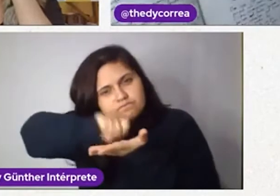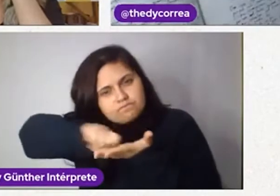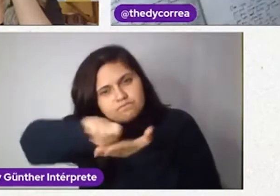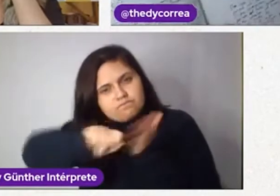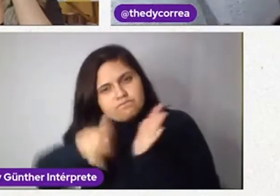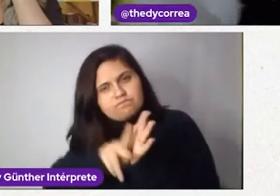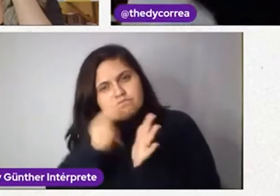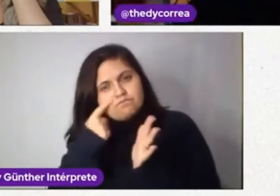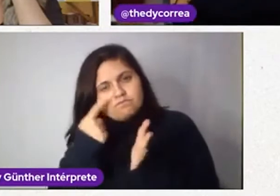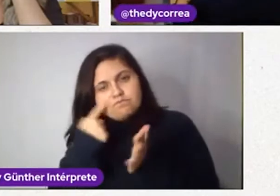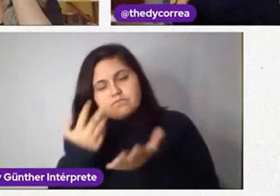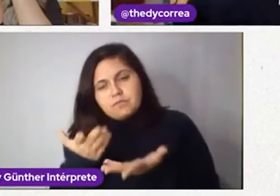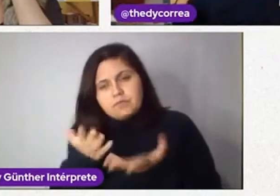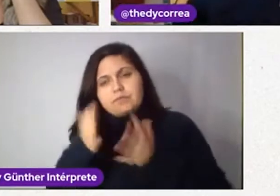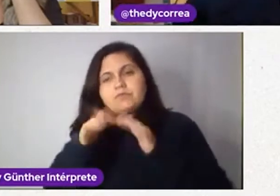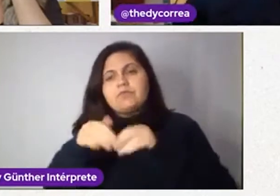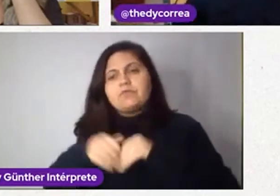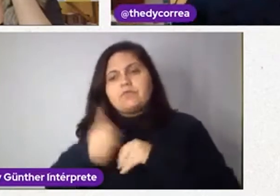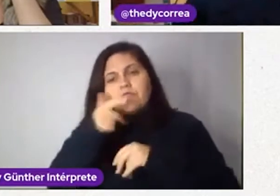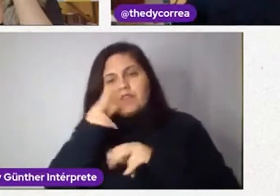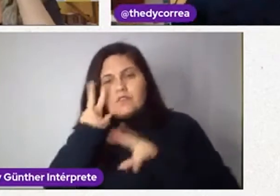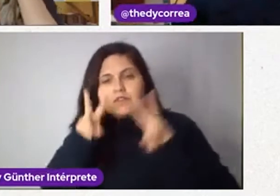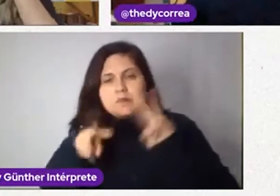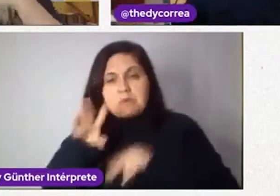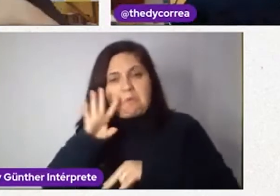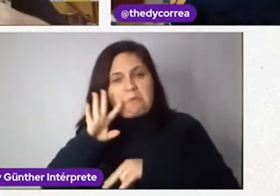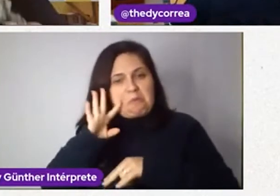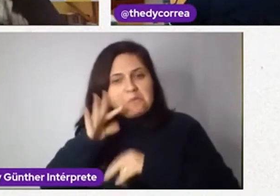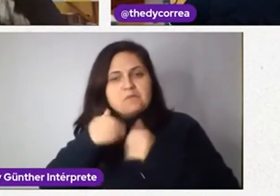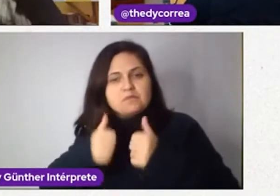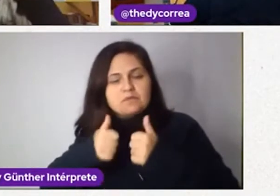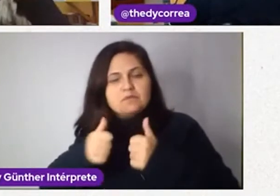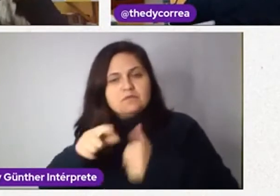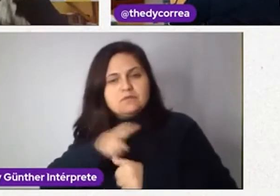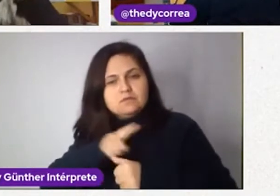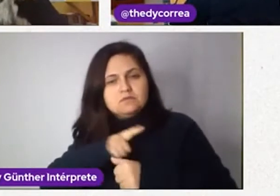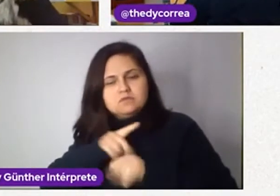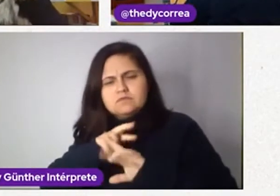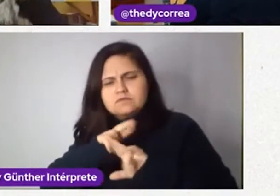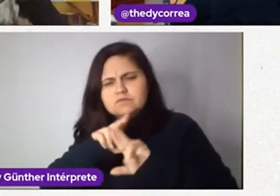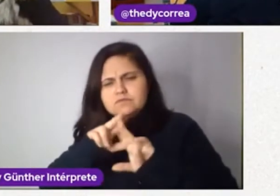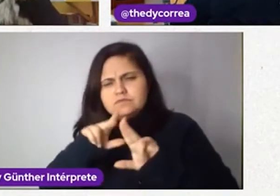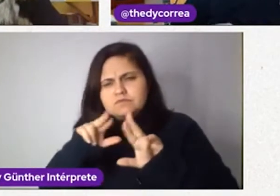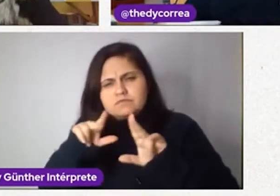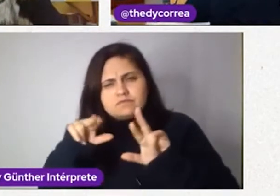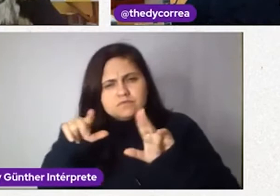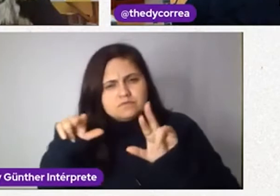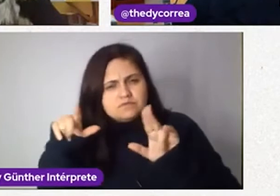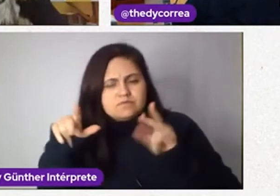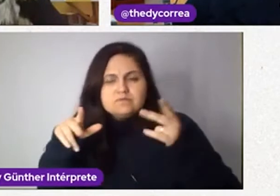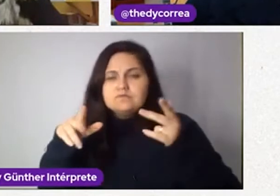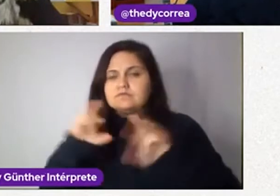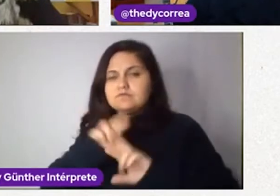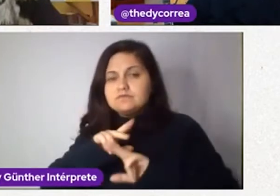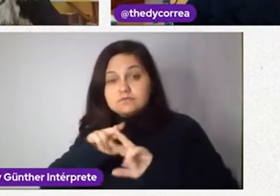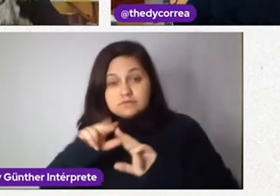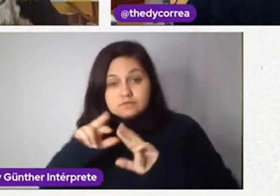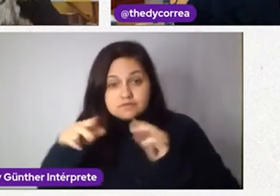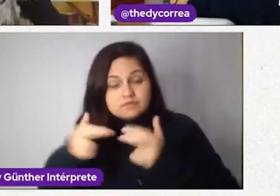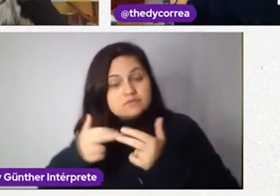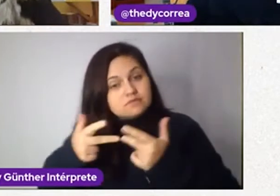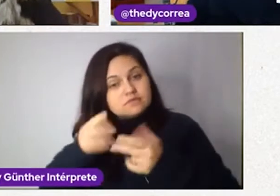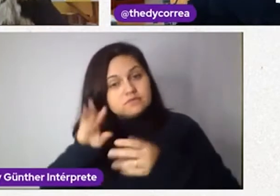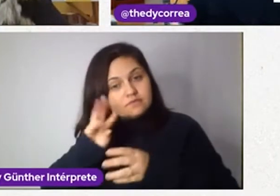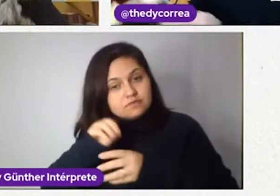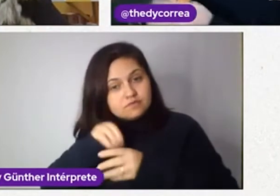aqui... Dá pra ver. Aqui, tem várias coisas que estavam